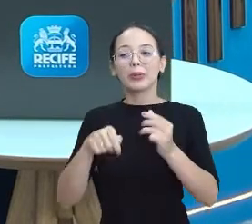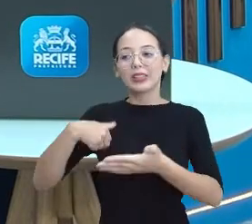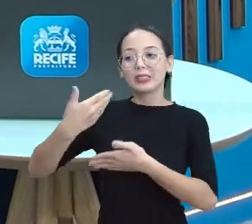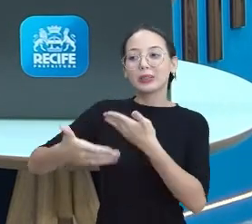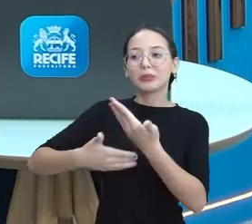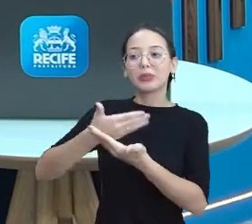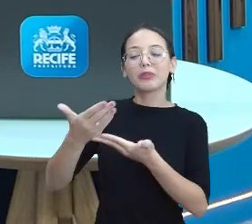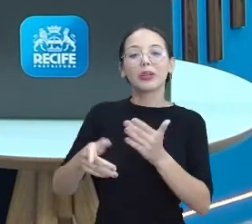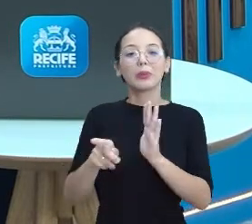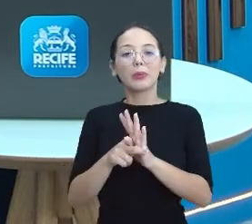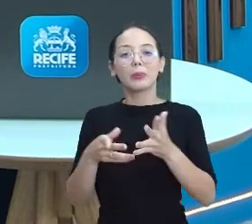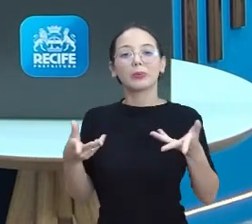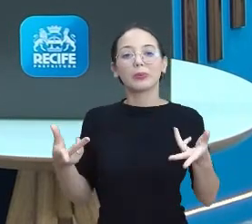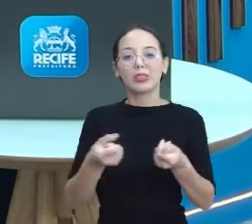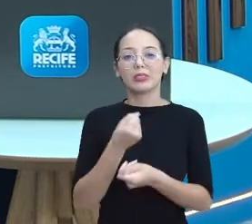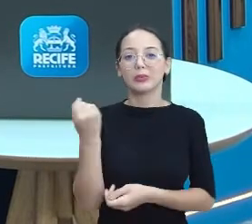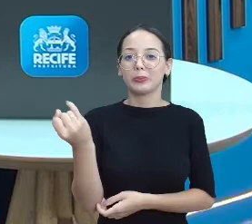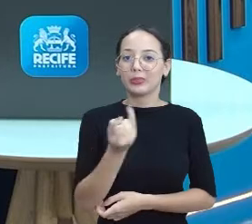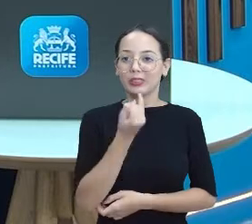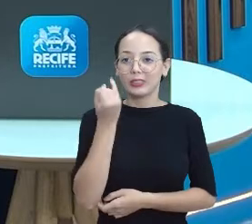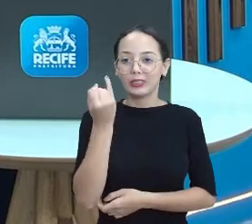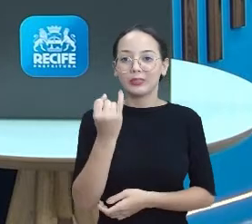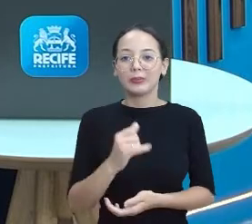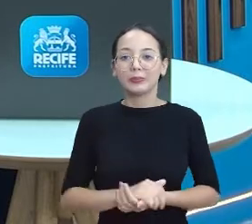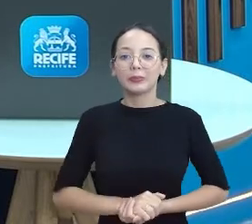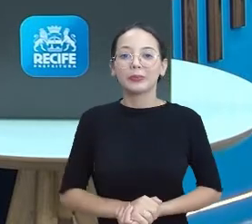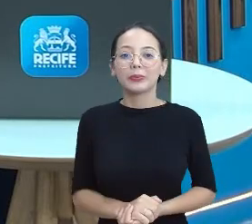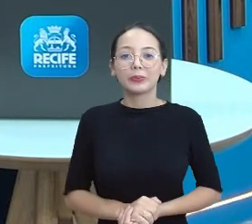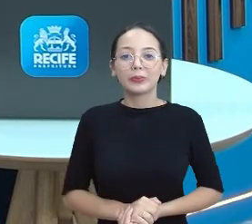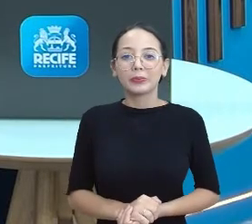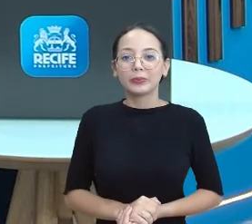desenvolvendo habilidades importantes.